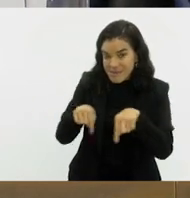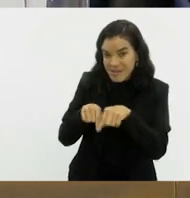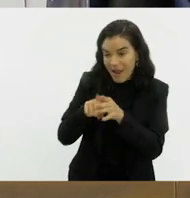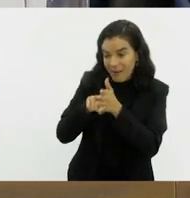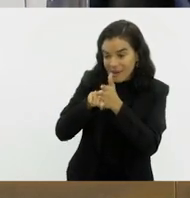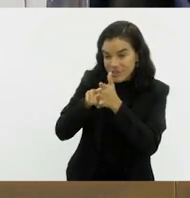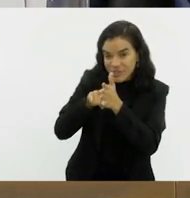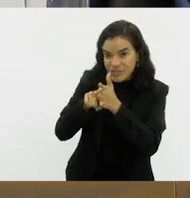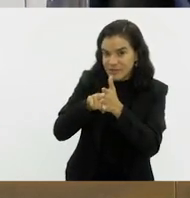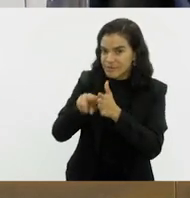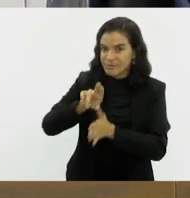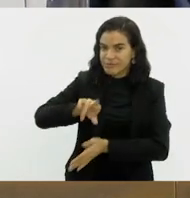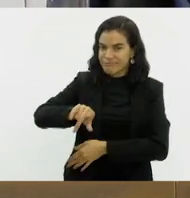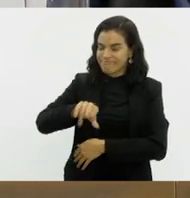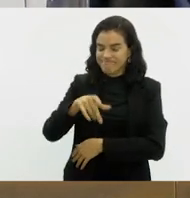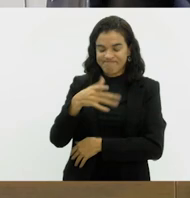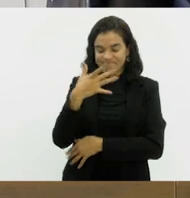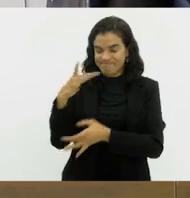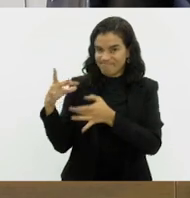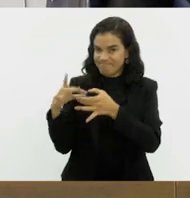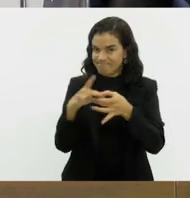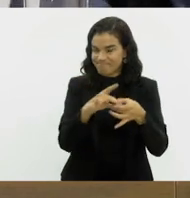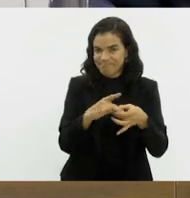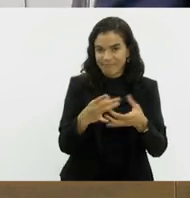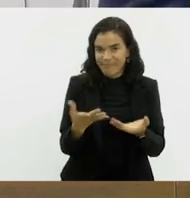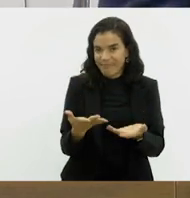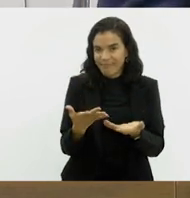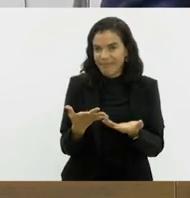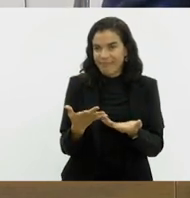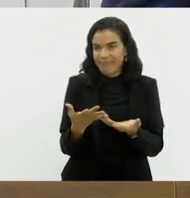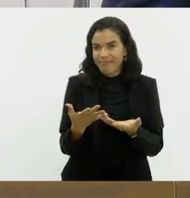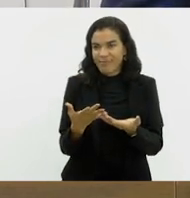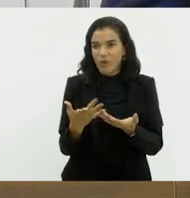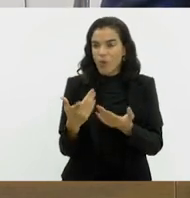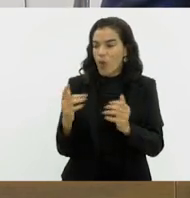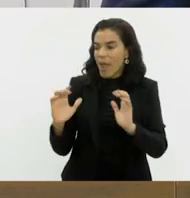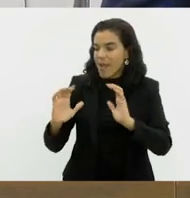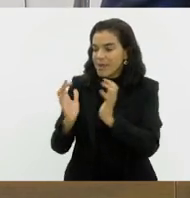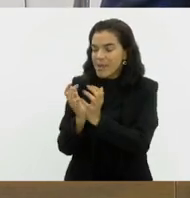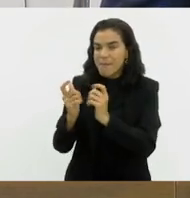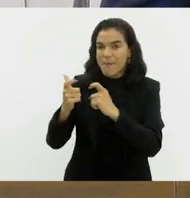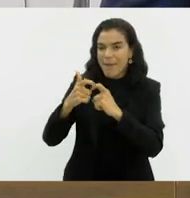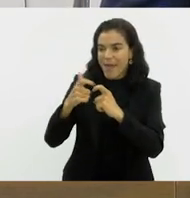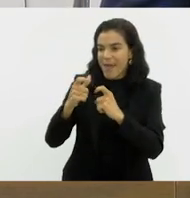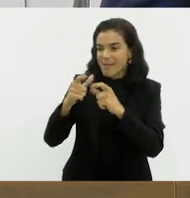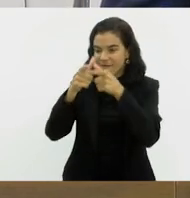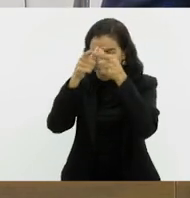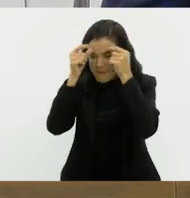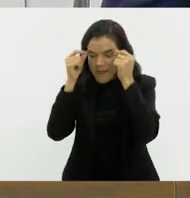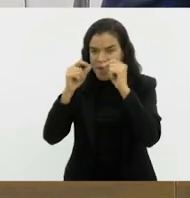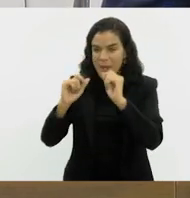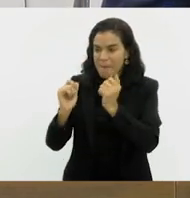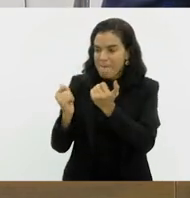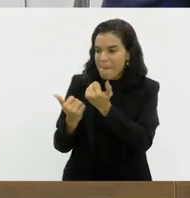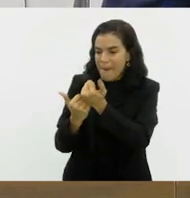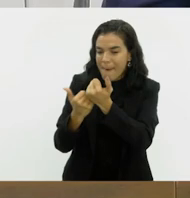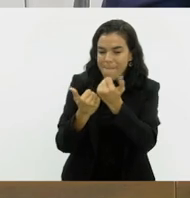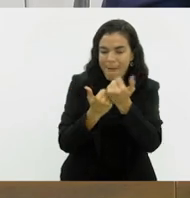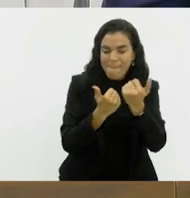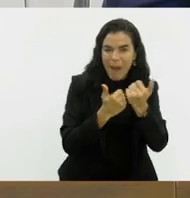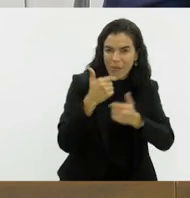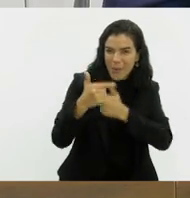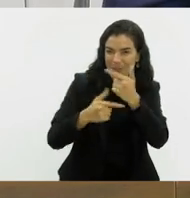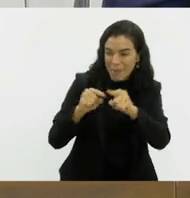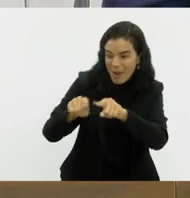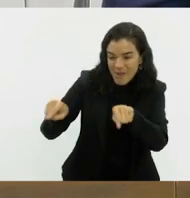não faz nem sentido eu ocupar aquilo com um staff médico, plantonista, 24 horas e tal, tudo mais, para rodar uma